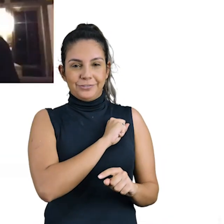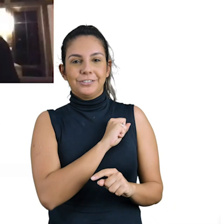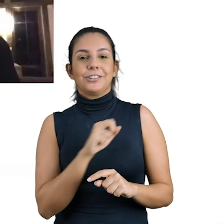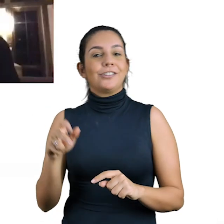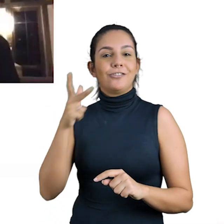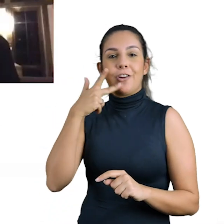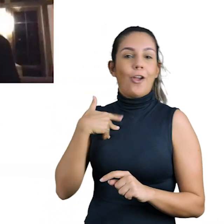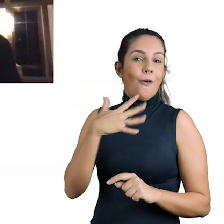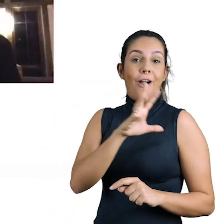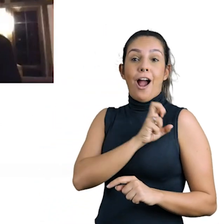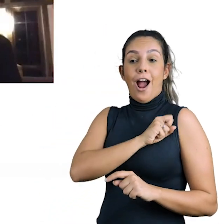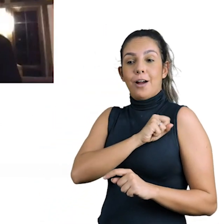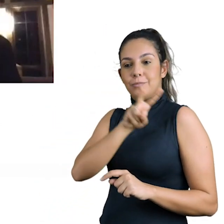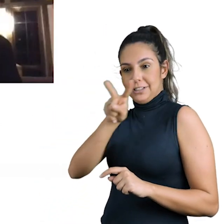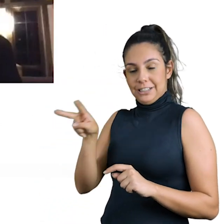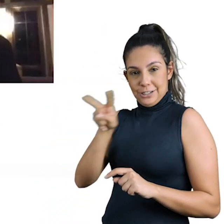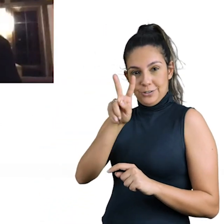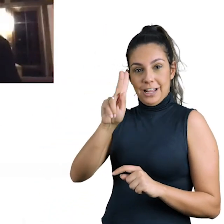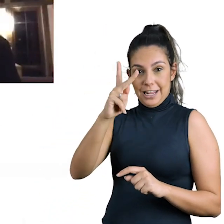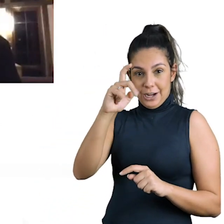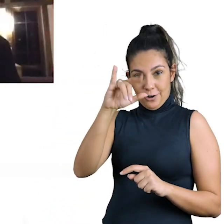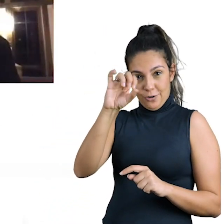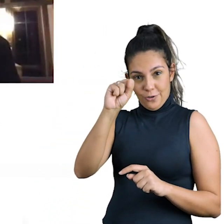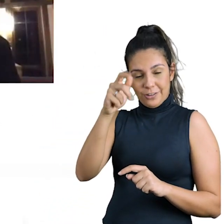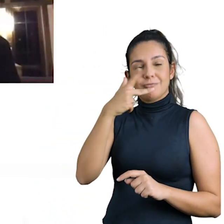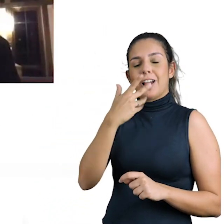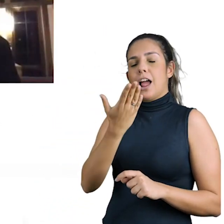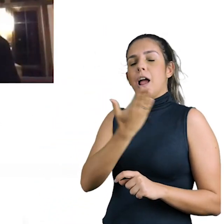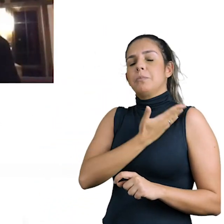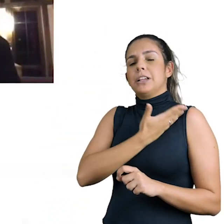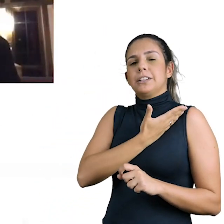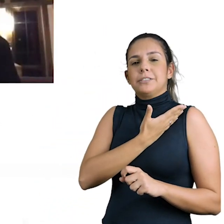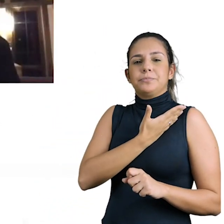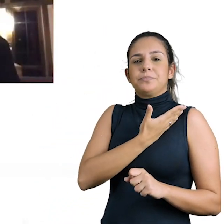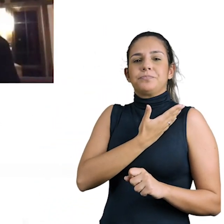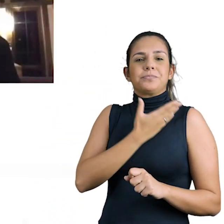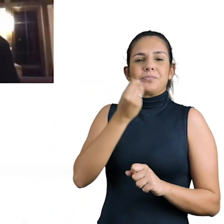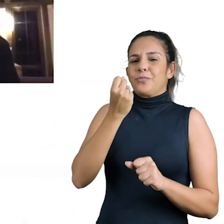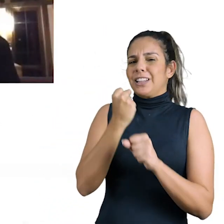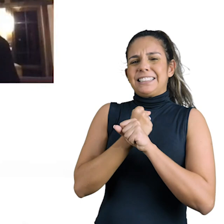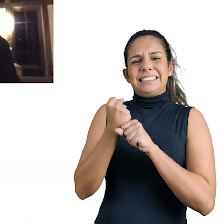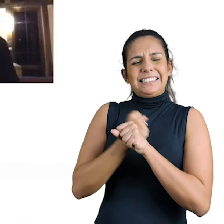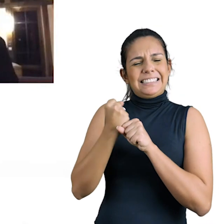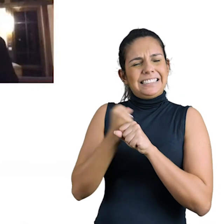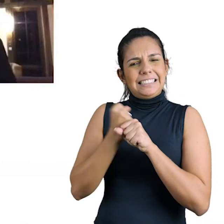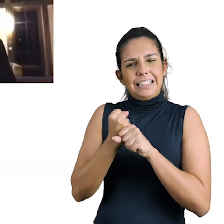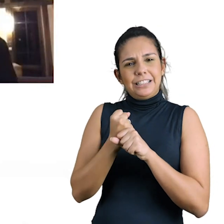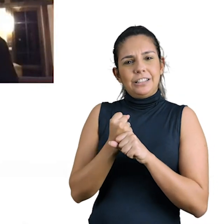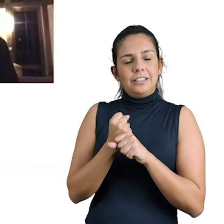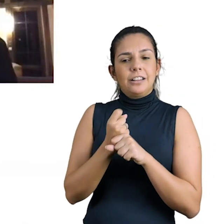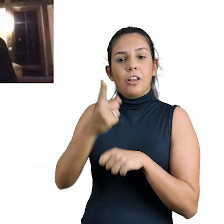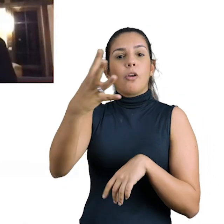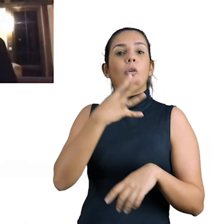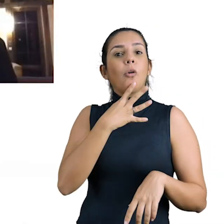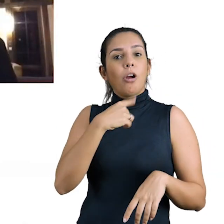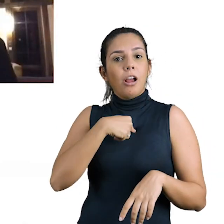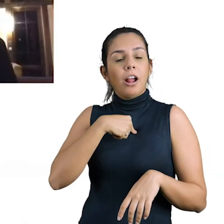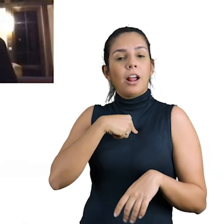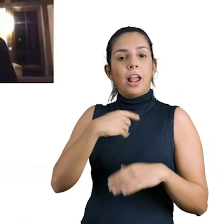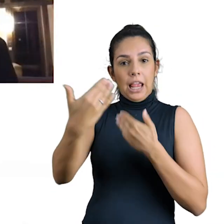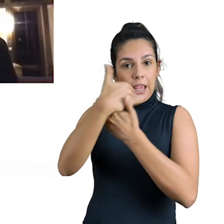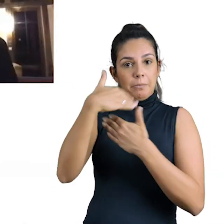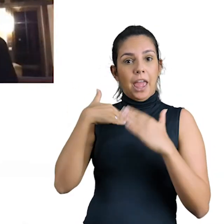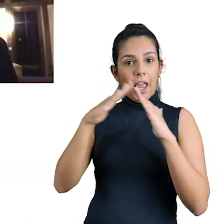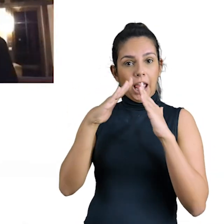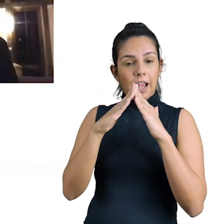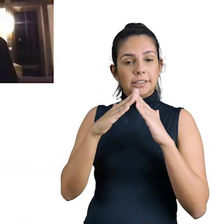Eu amo vocês duas, mas a Heloísa é uma amizade tão antiga. A Heloísa frequentava a